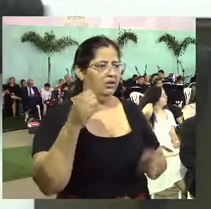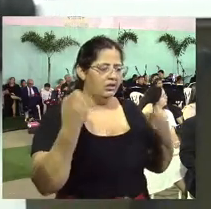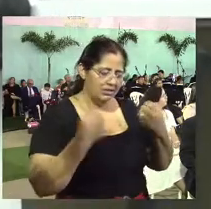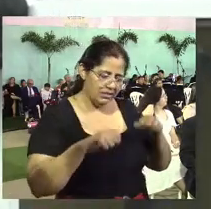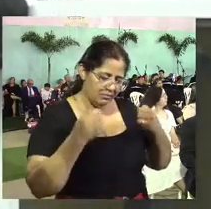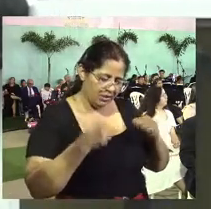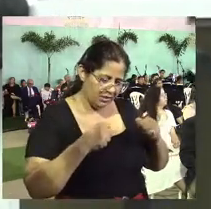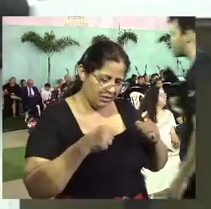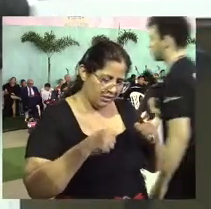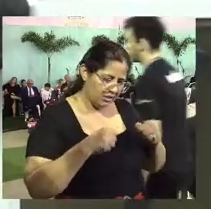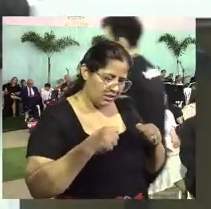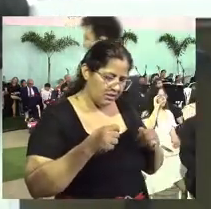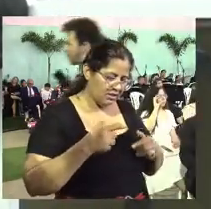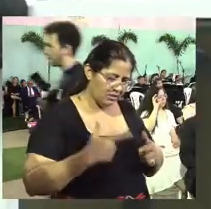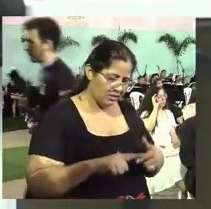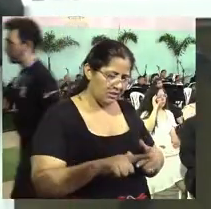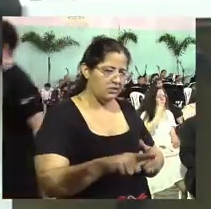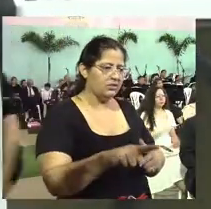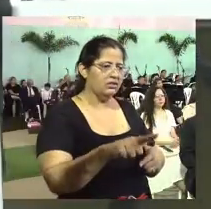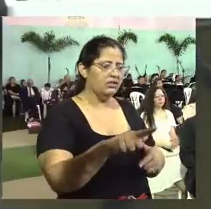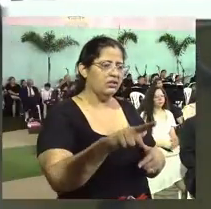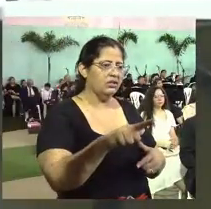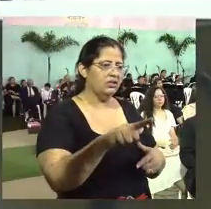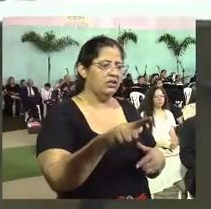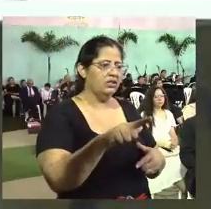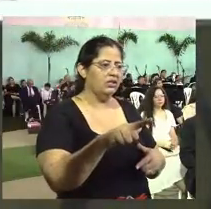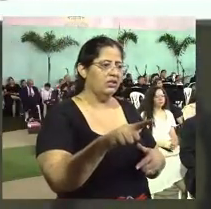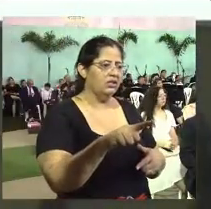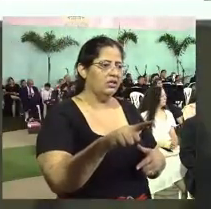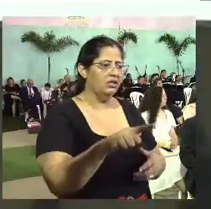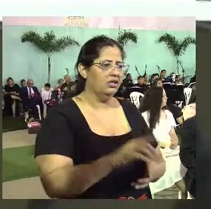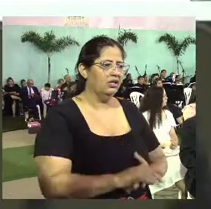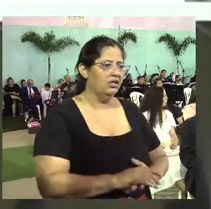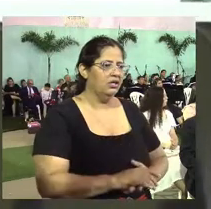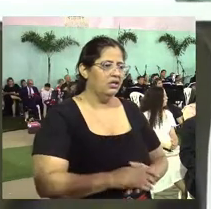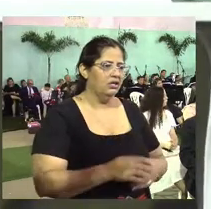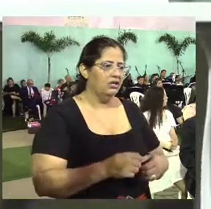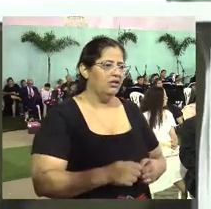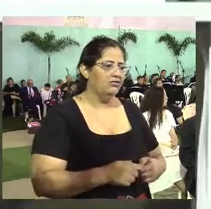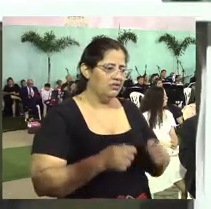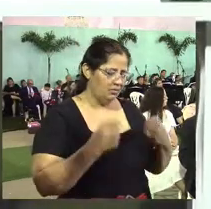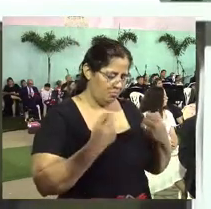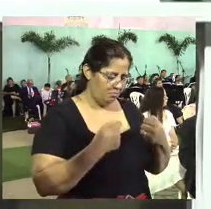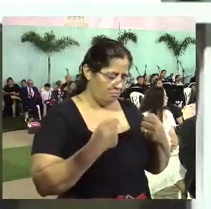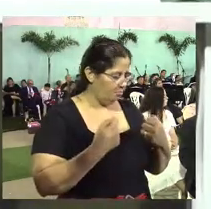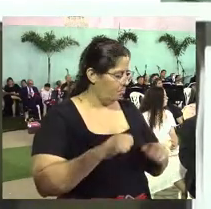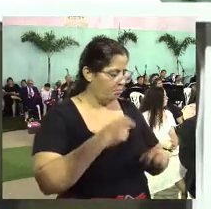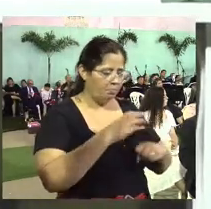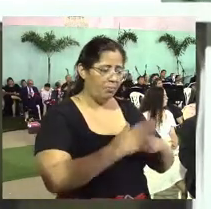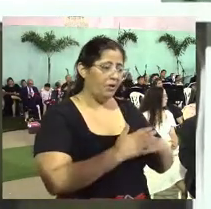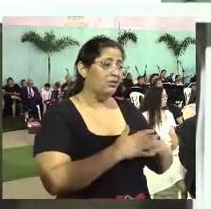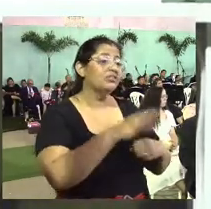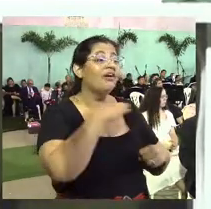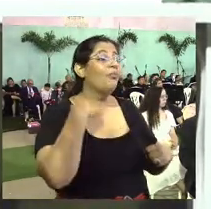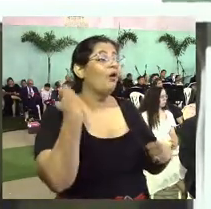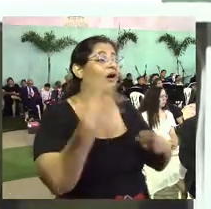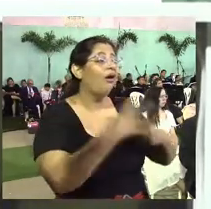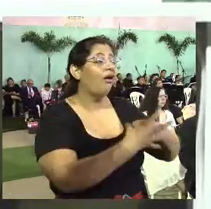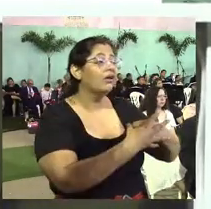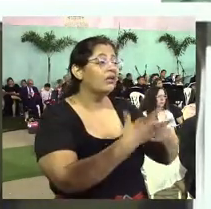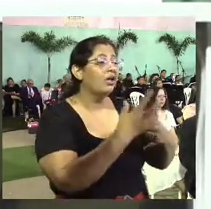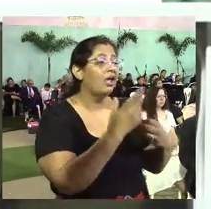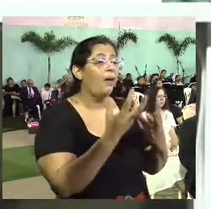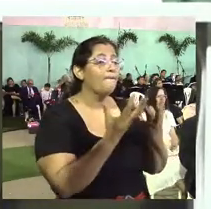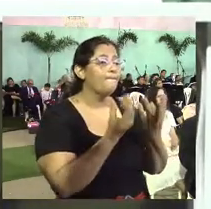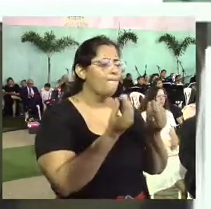extraordinário a gente dá apoio mas tudo não pode estar se tu entra aqui tem 20 pessoas entubadas aí com o coronavírus Se tu entrar aí tu morre tu não pode